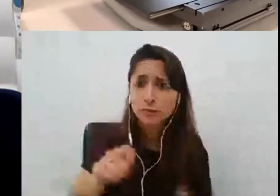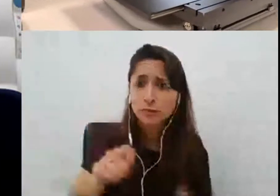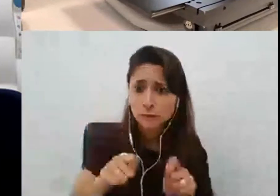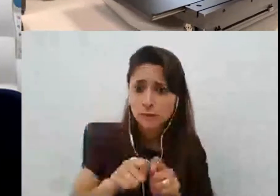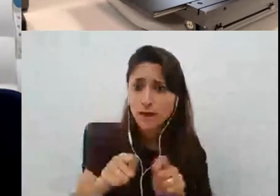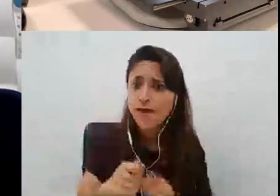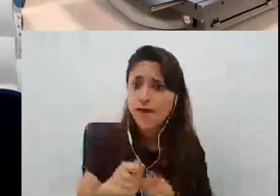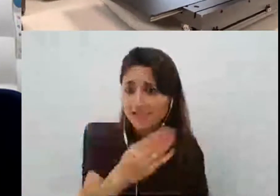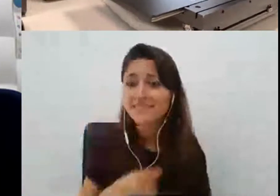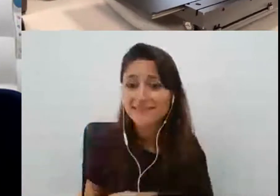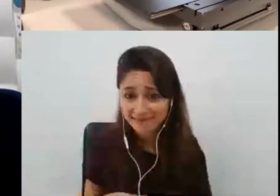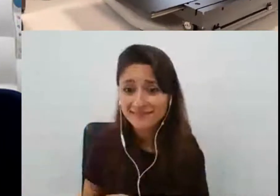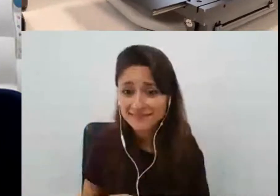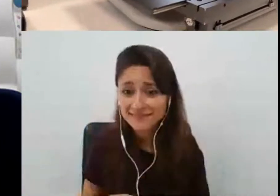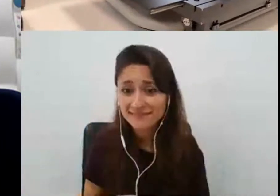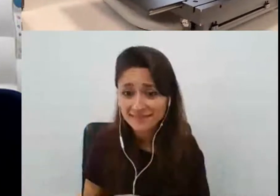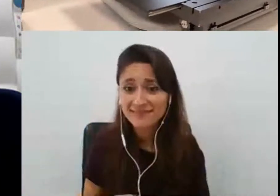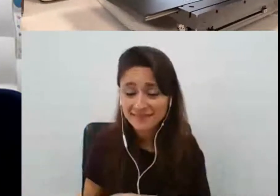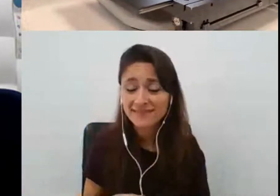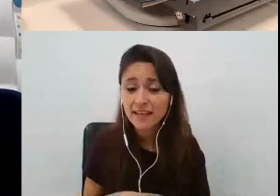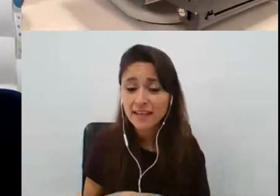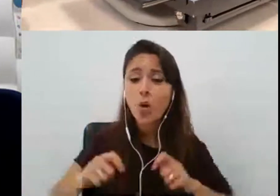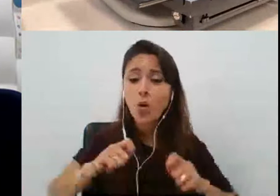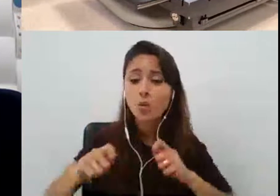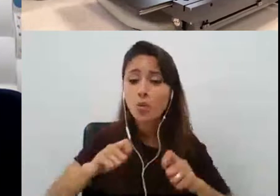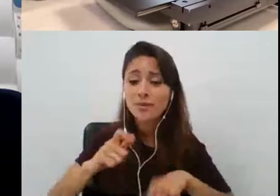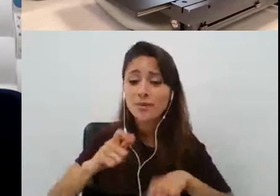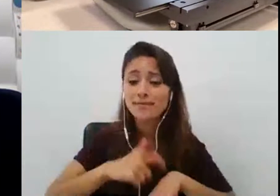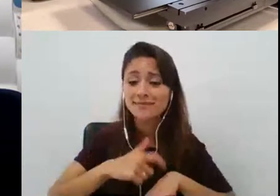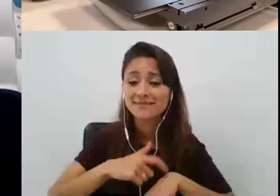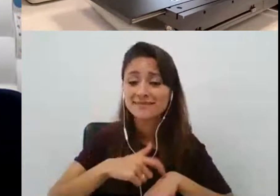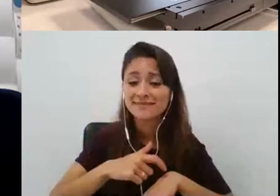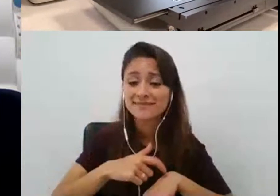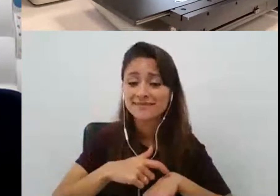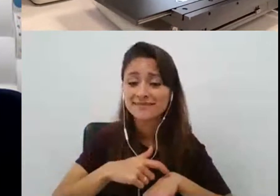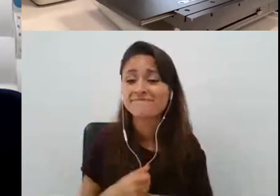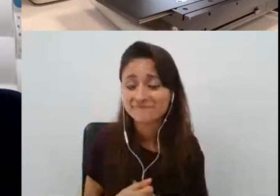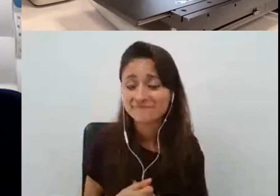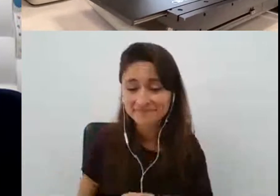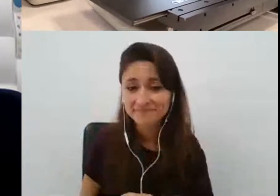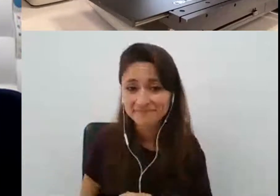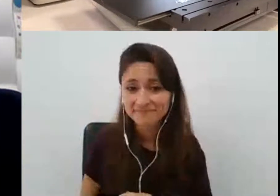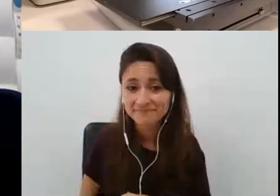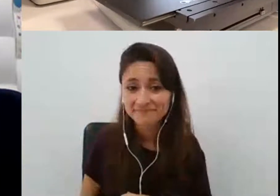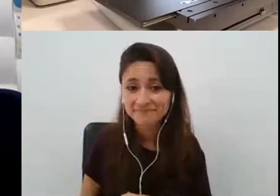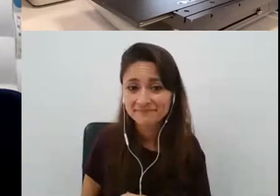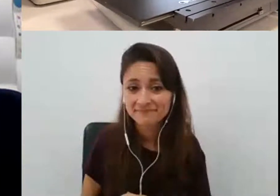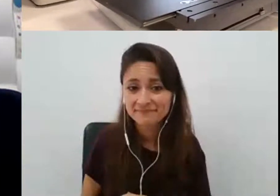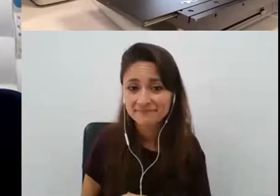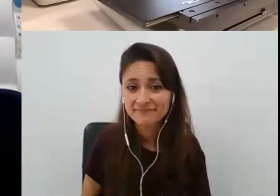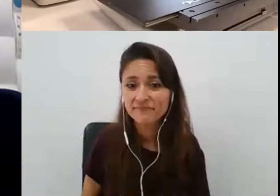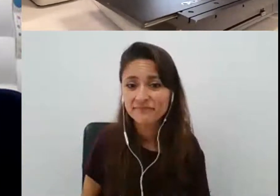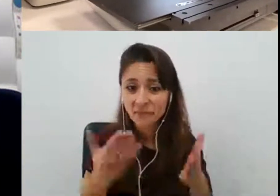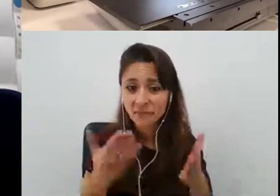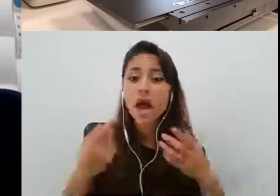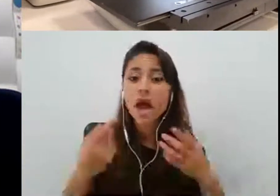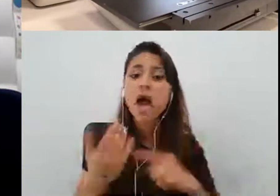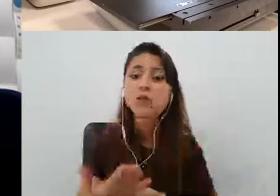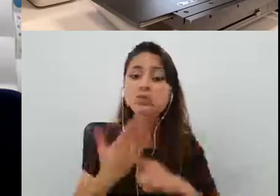por medição, a gente está ganhando 40 minutos. Aqui está o exemplo de produtividade, aqui está o exemplo de redução de